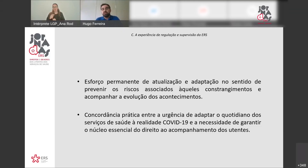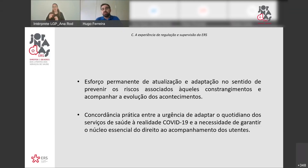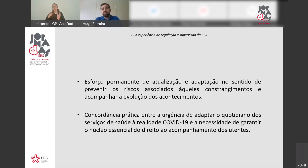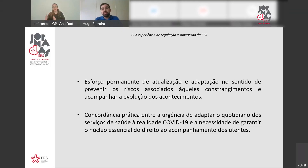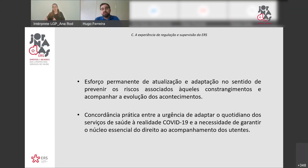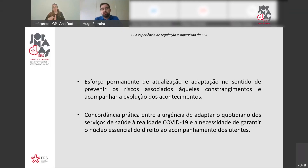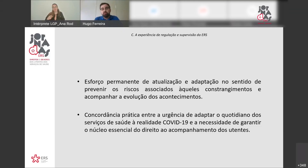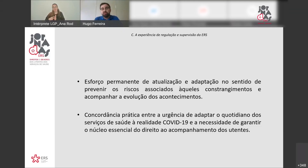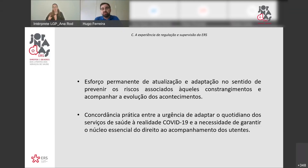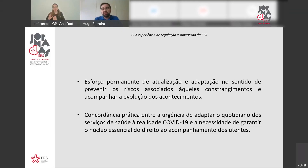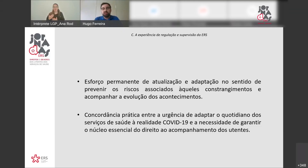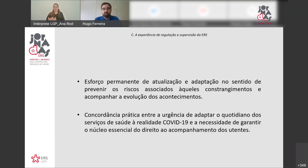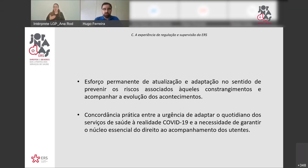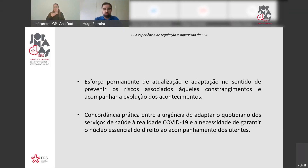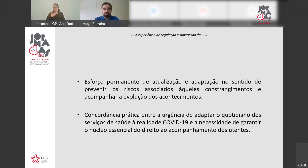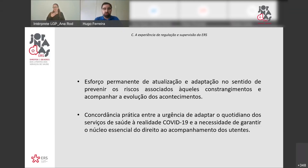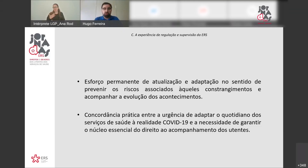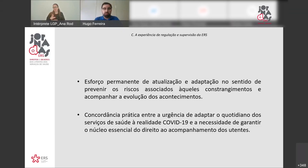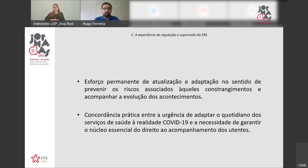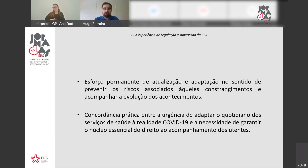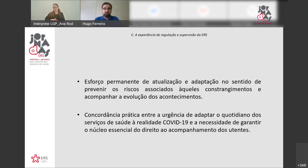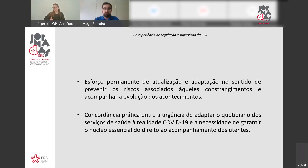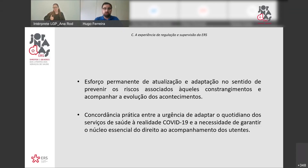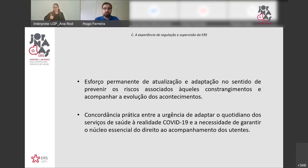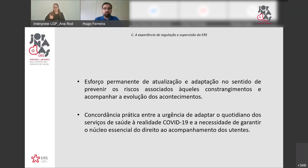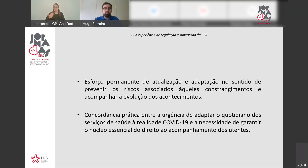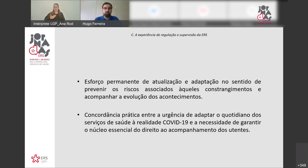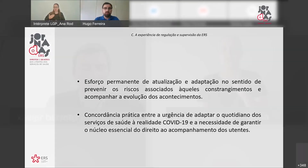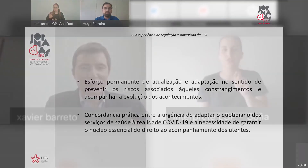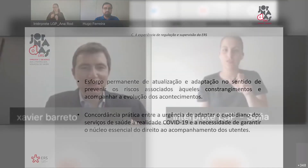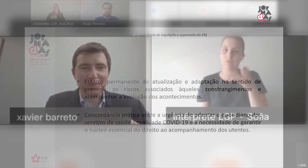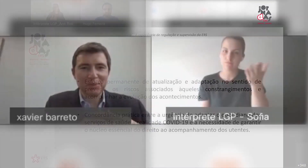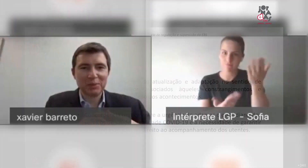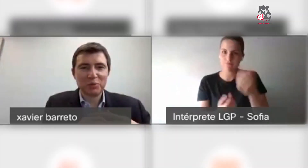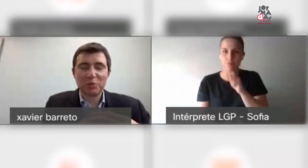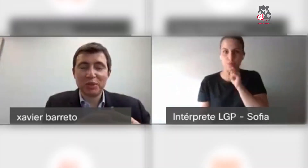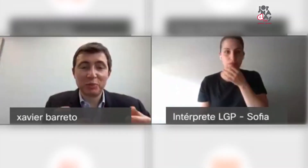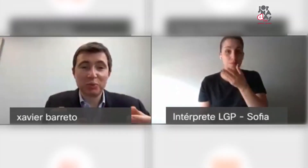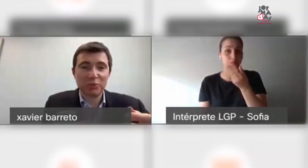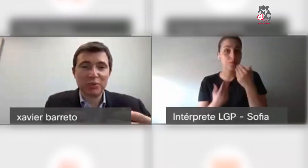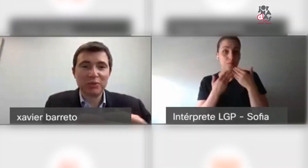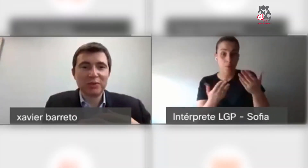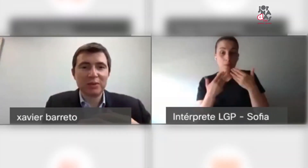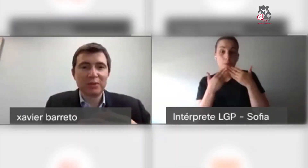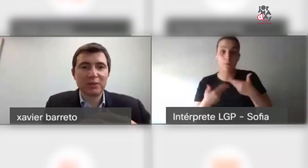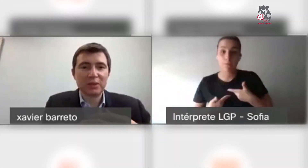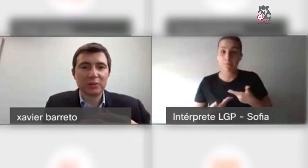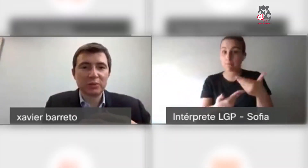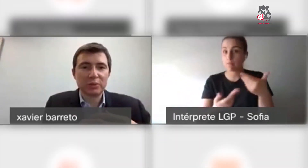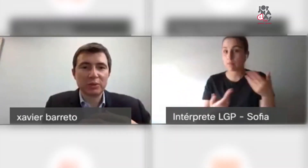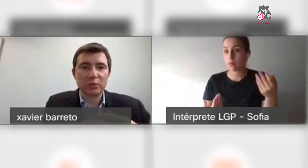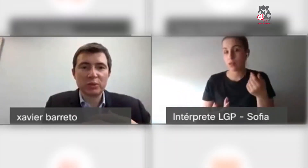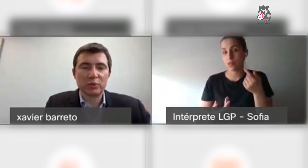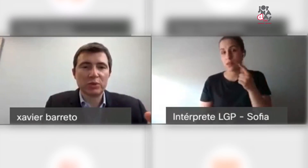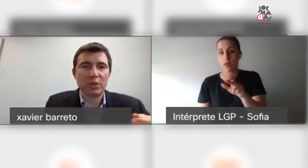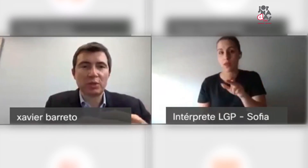necessidade de garantir o núcleo essencial do direito ao acompanhamento dos utentes. Muito obrigado pelo convite, a entidade